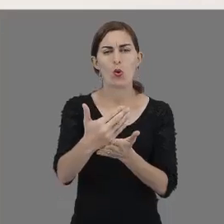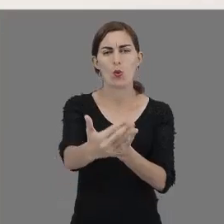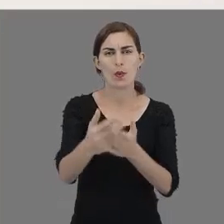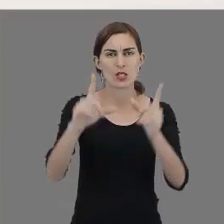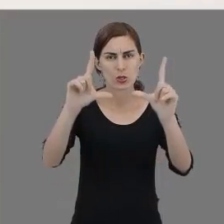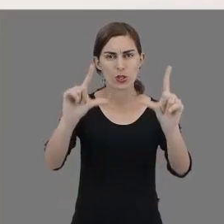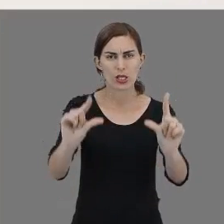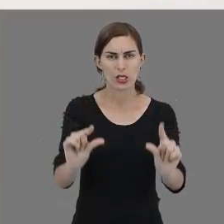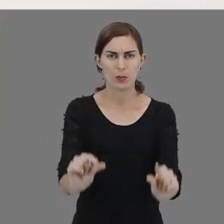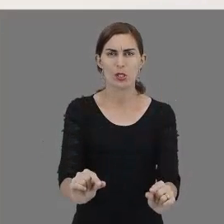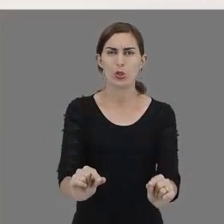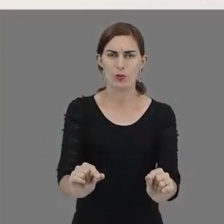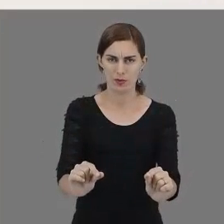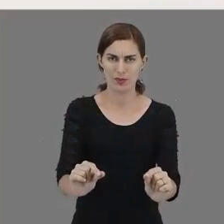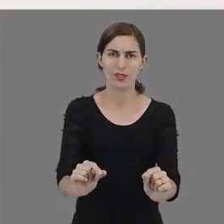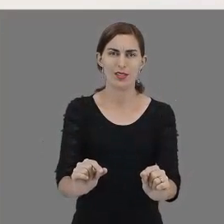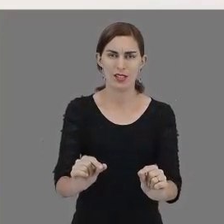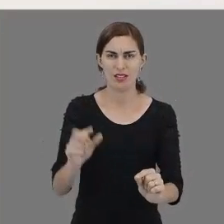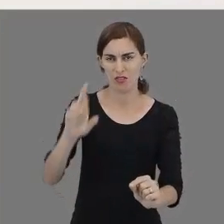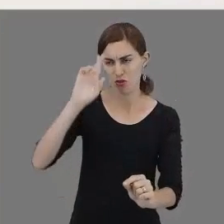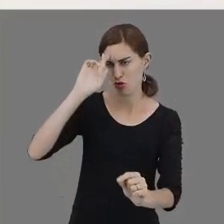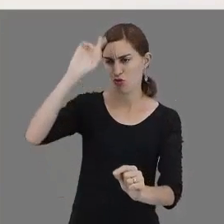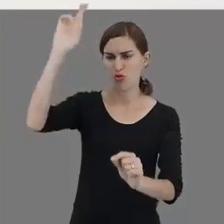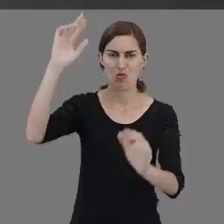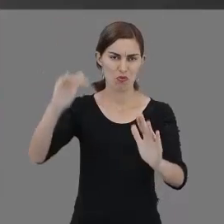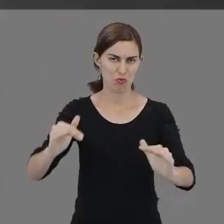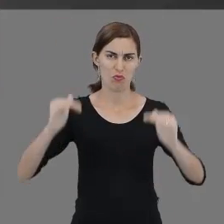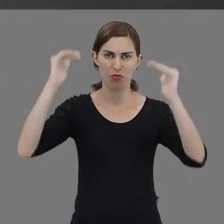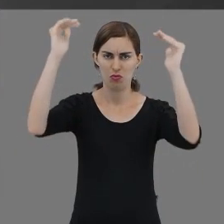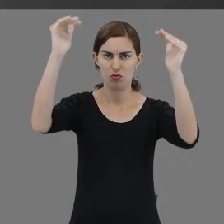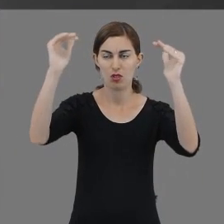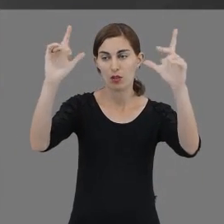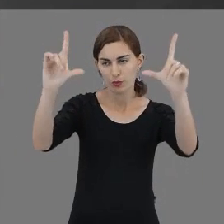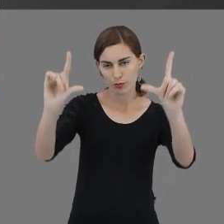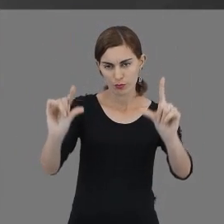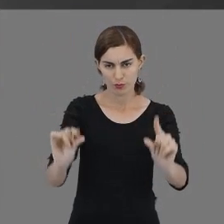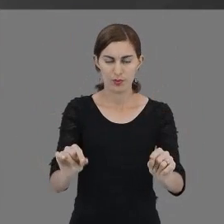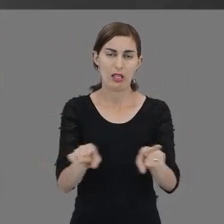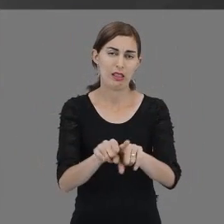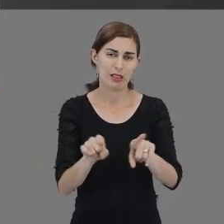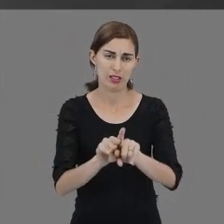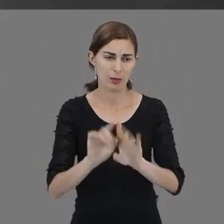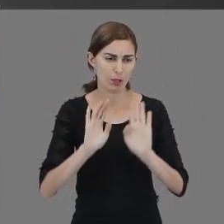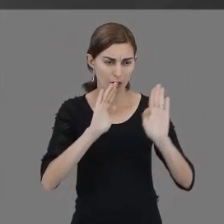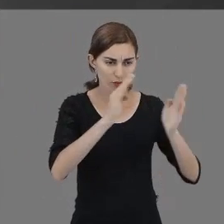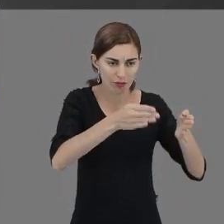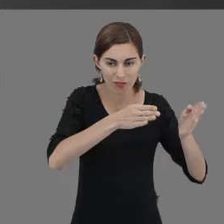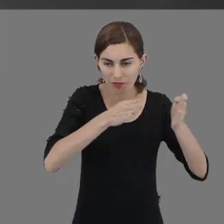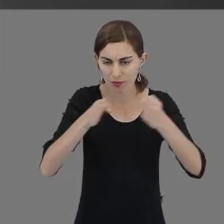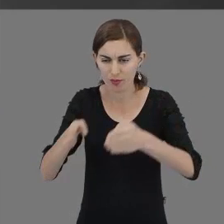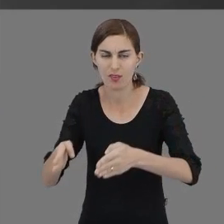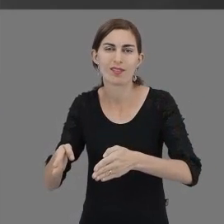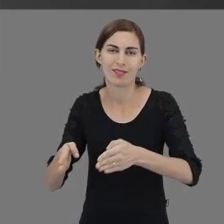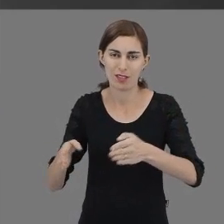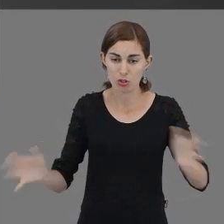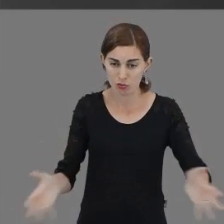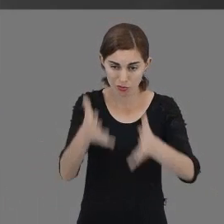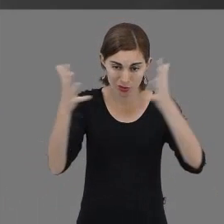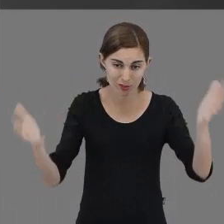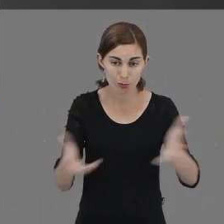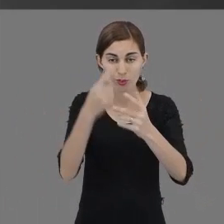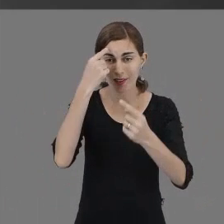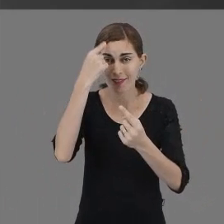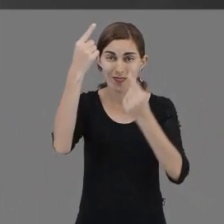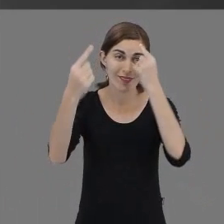começou a diminuir a hierarquização, a hierarquia que existia. Ele também trouxe a descentralização de funções, o estímulo à